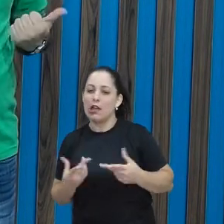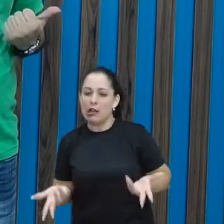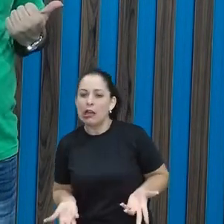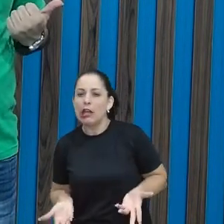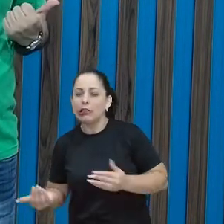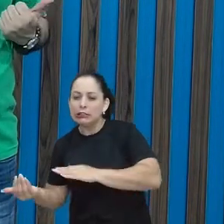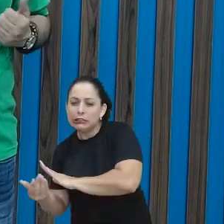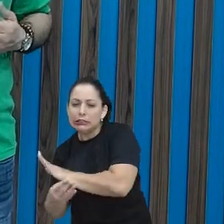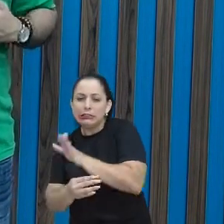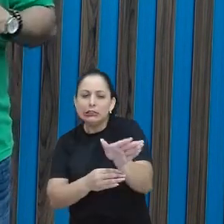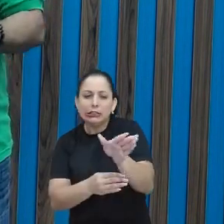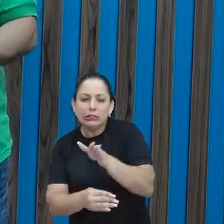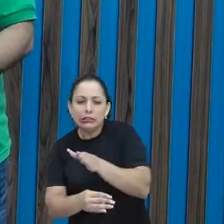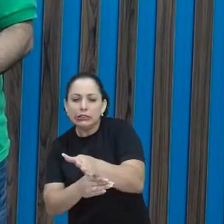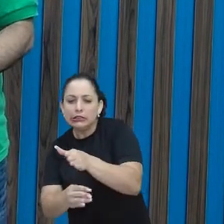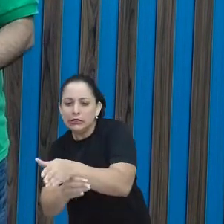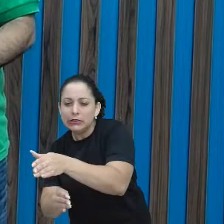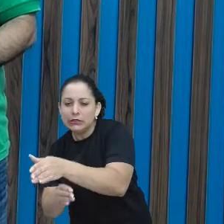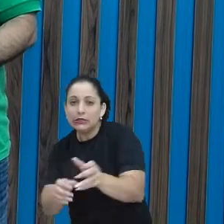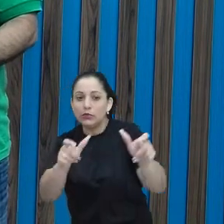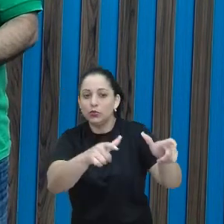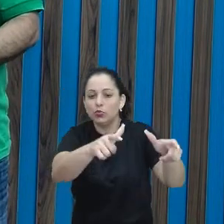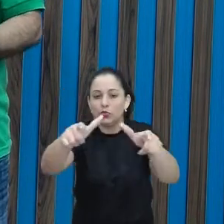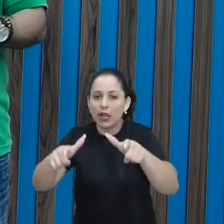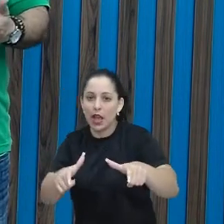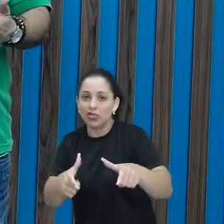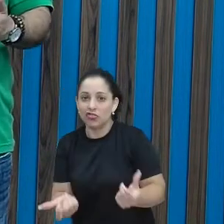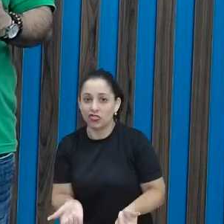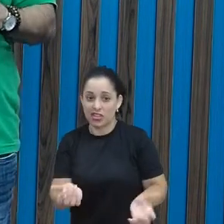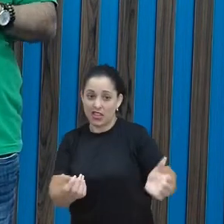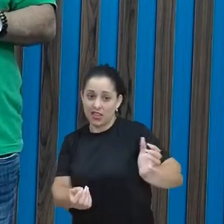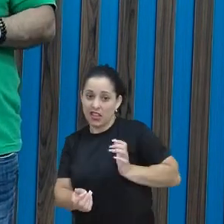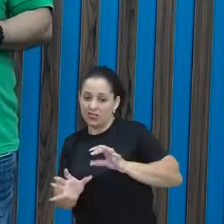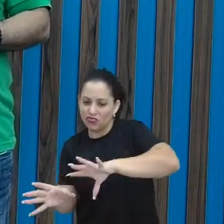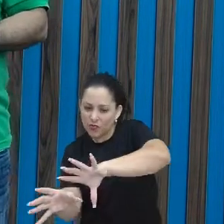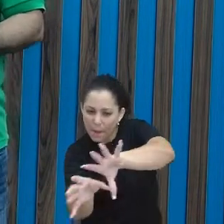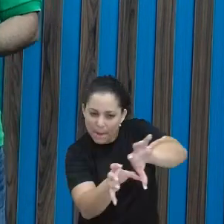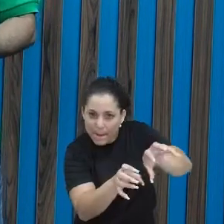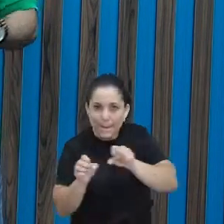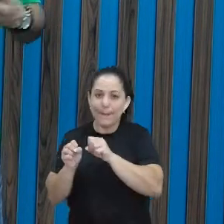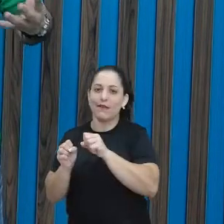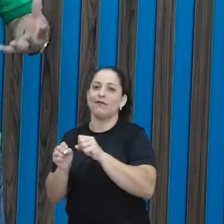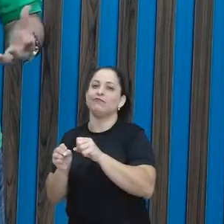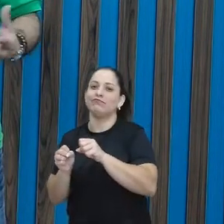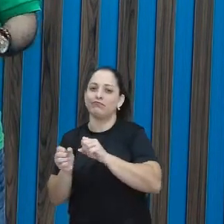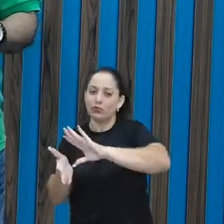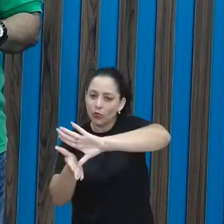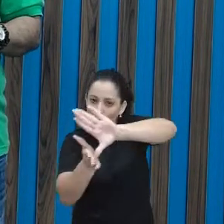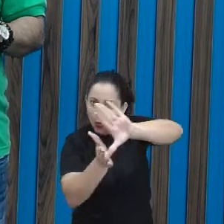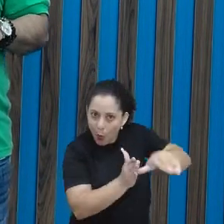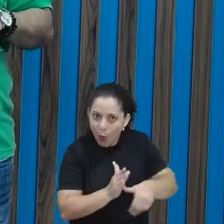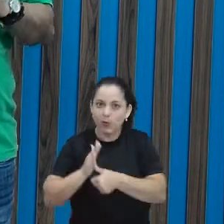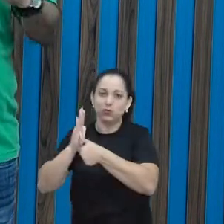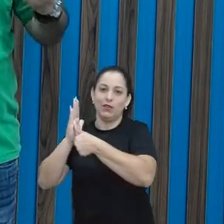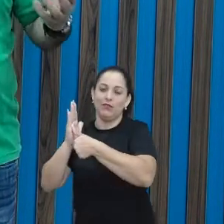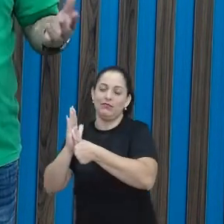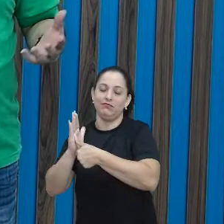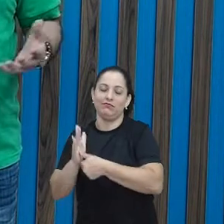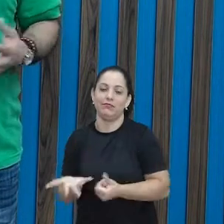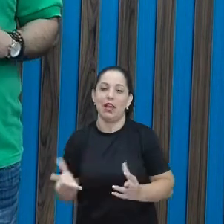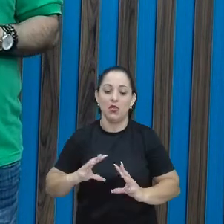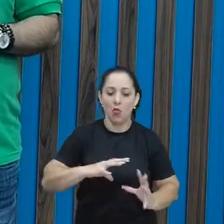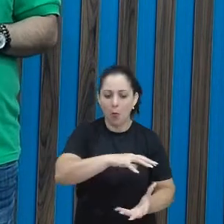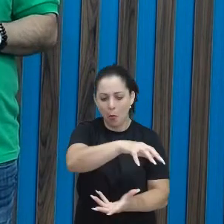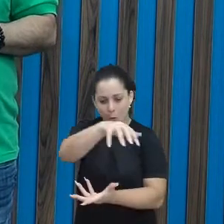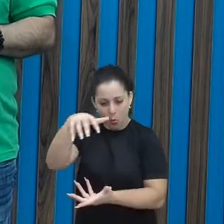outros territórios. E deram certo para quem? Será, por exemplo, que no mundo capitalista,